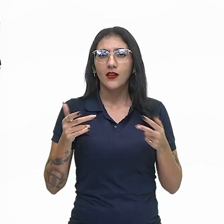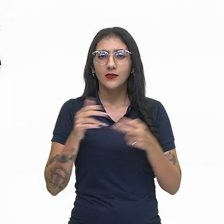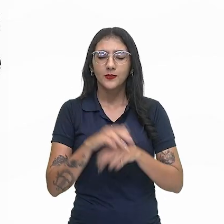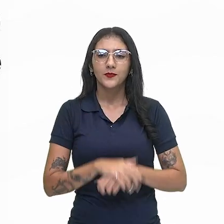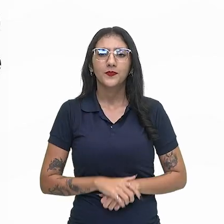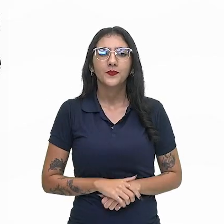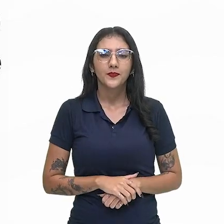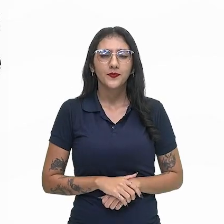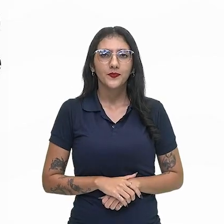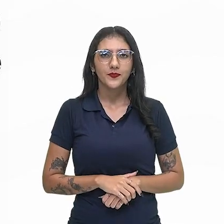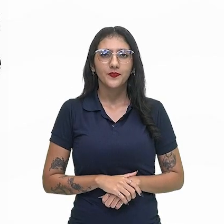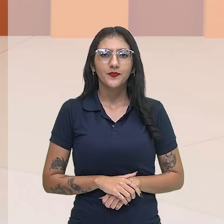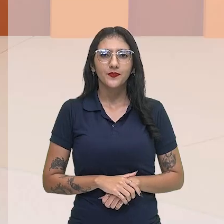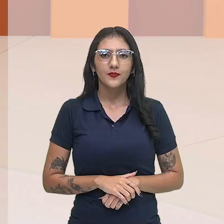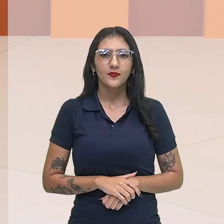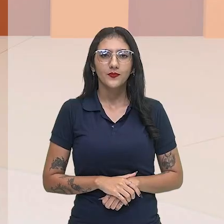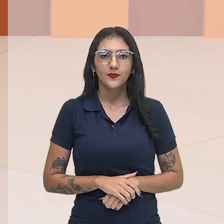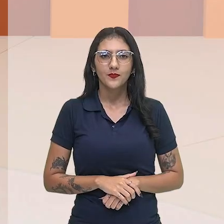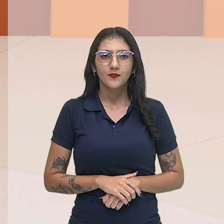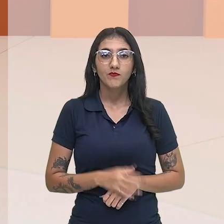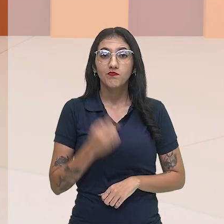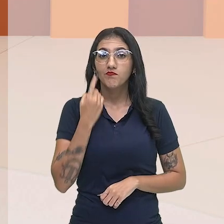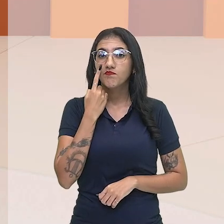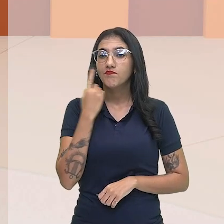atualmente. Qual é esse regime? É a